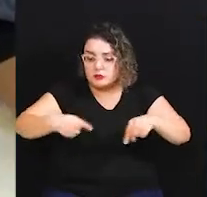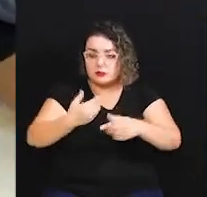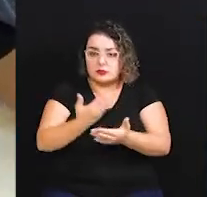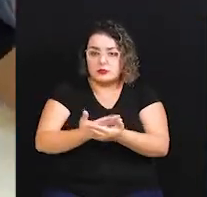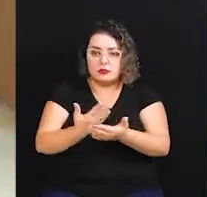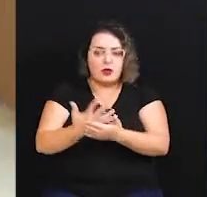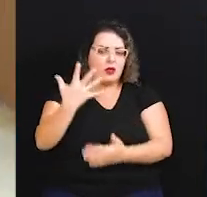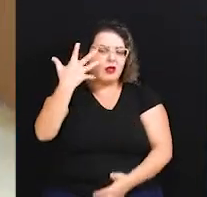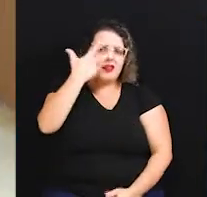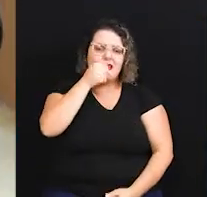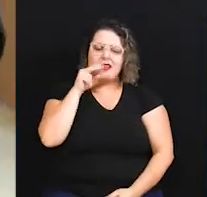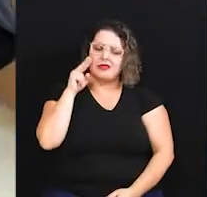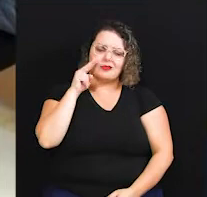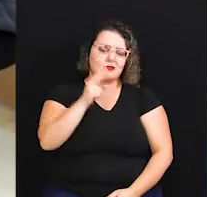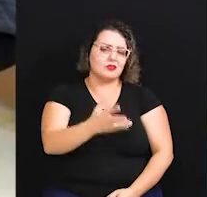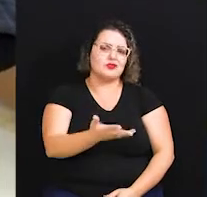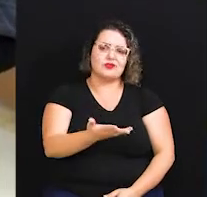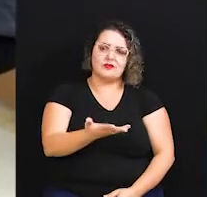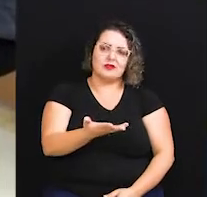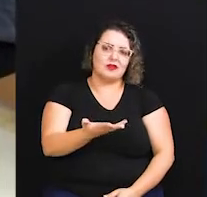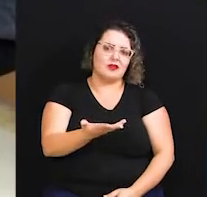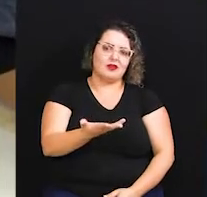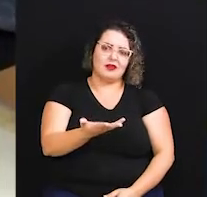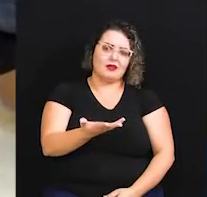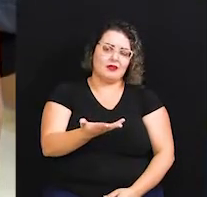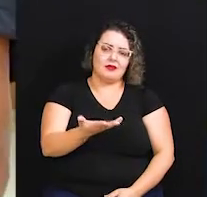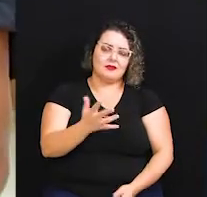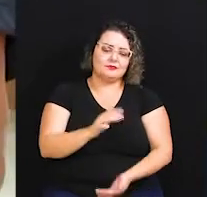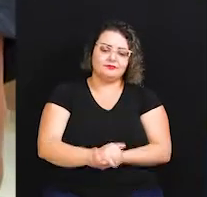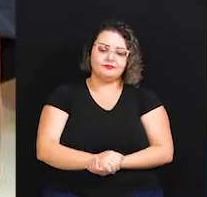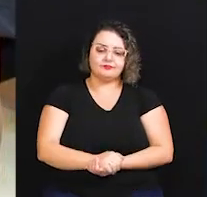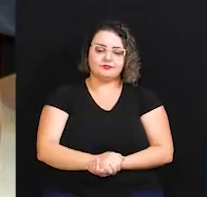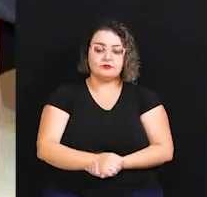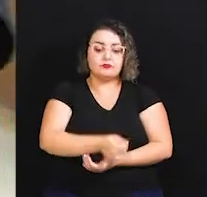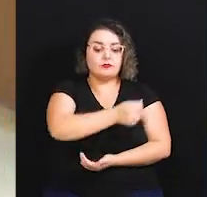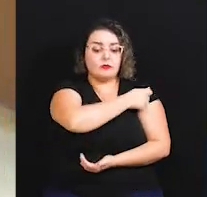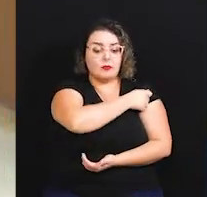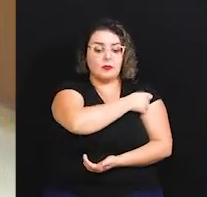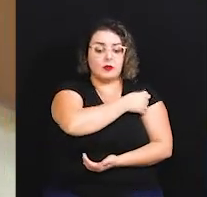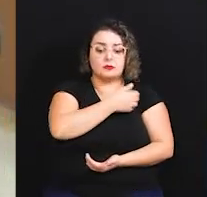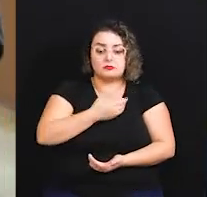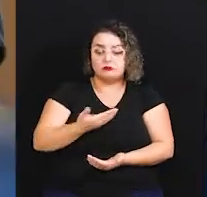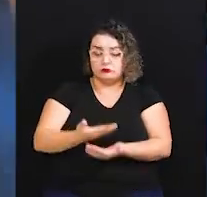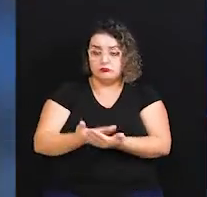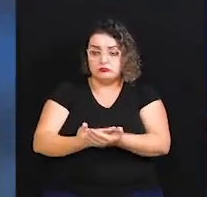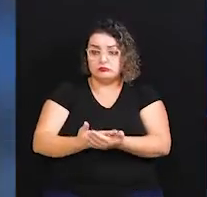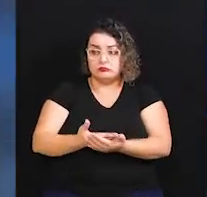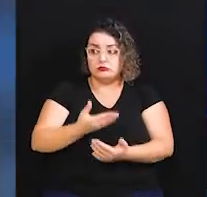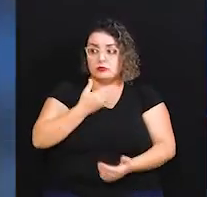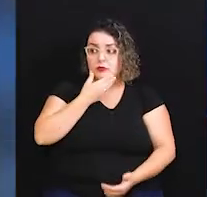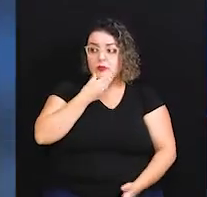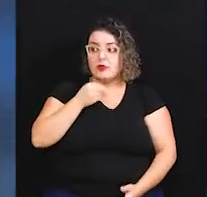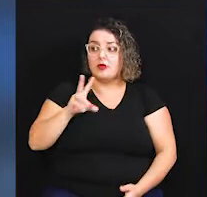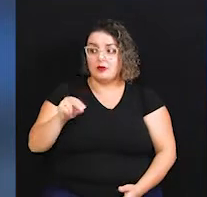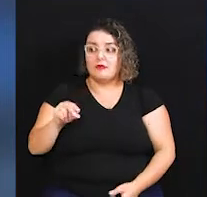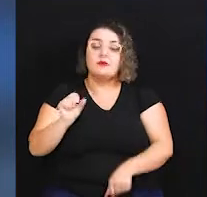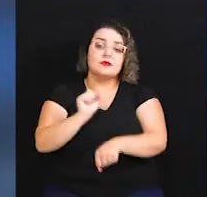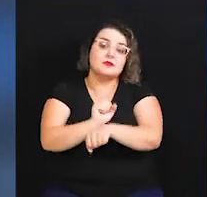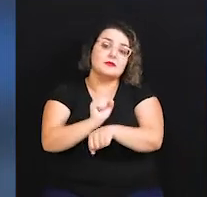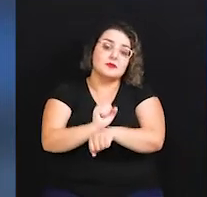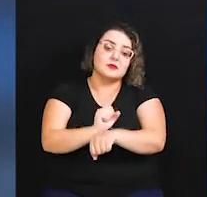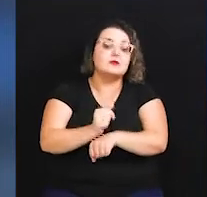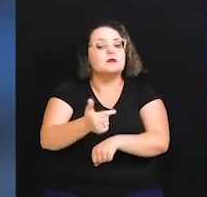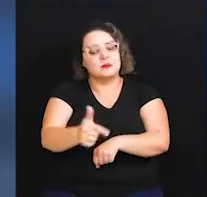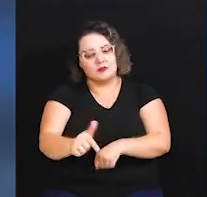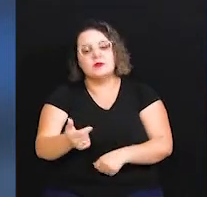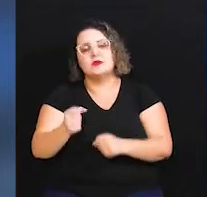mesma sala, assim, é lindo de se ver, né? Ou o aluno está tendo aula e o avô está esperando para